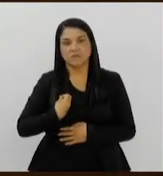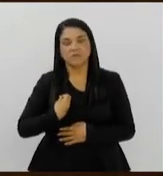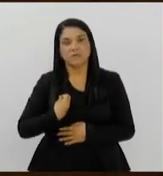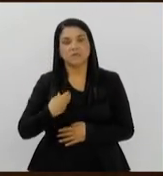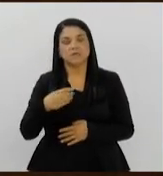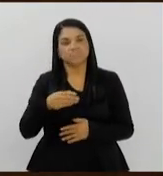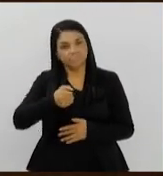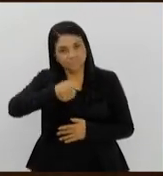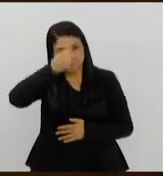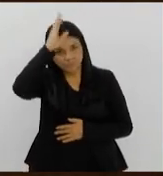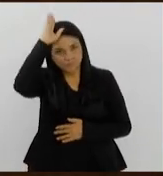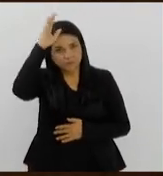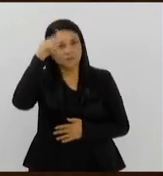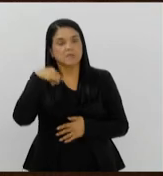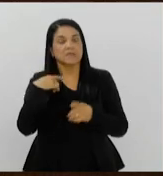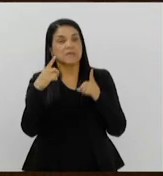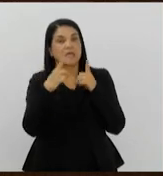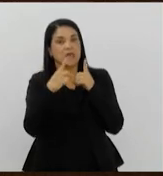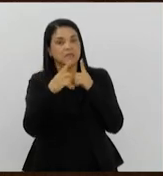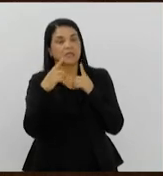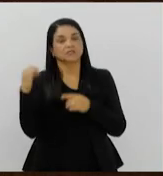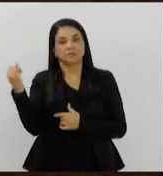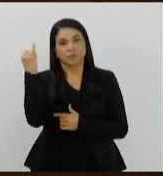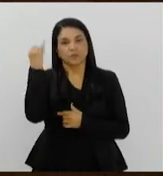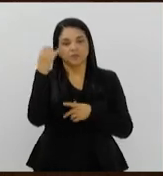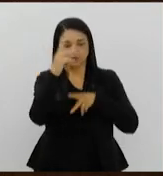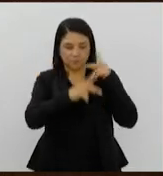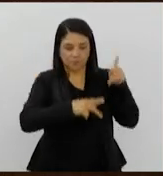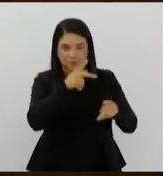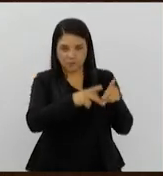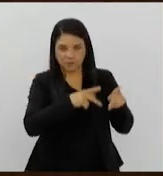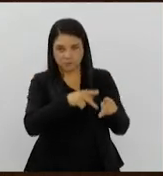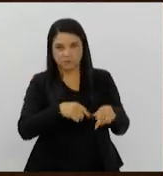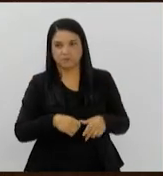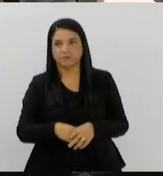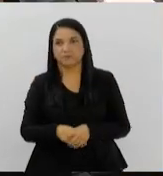que atendem de forma tão importante a nossa população.